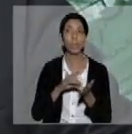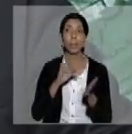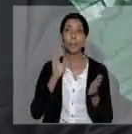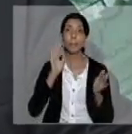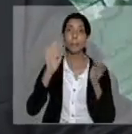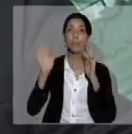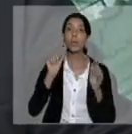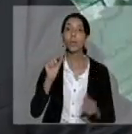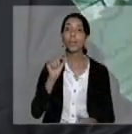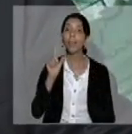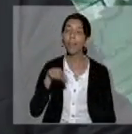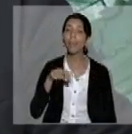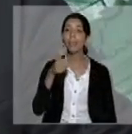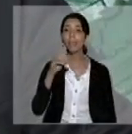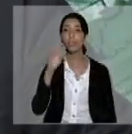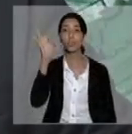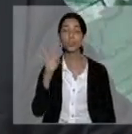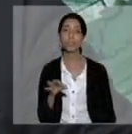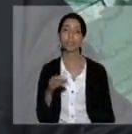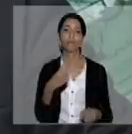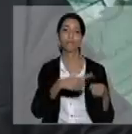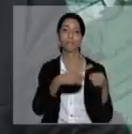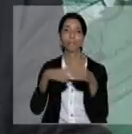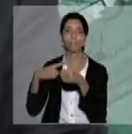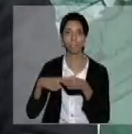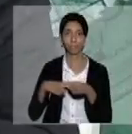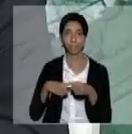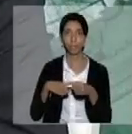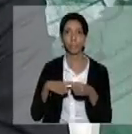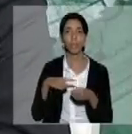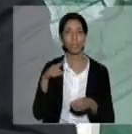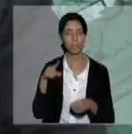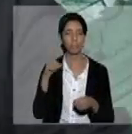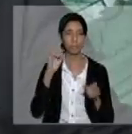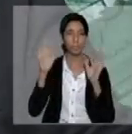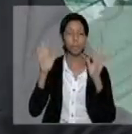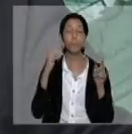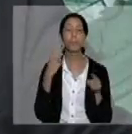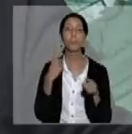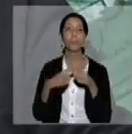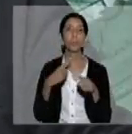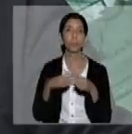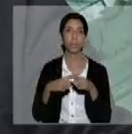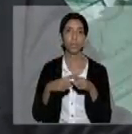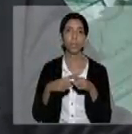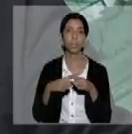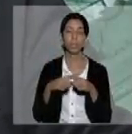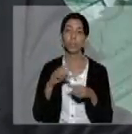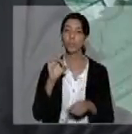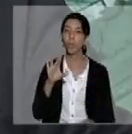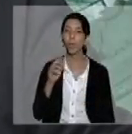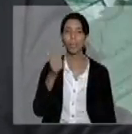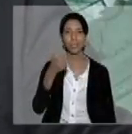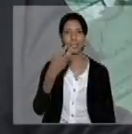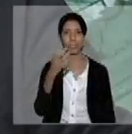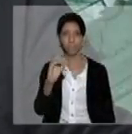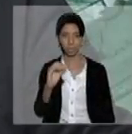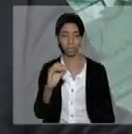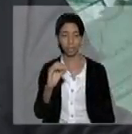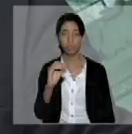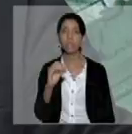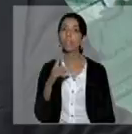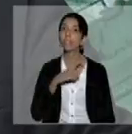Se a gente pensar, é 10% dos municípios. Para você ter uma ideia, por que só